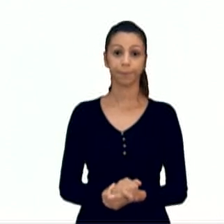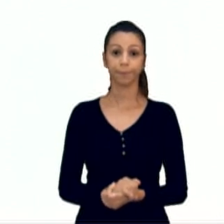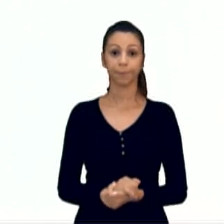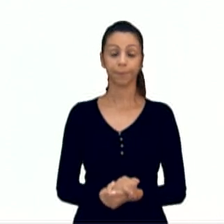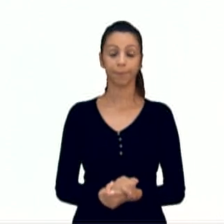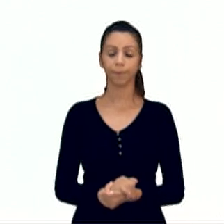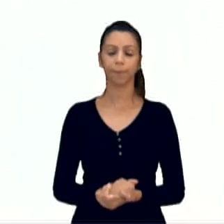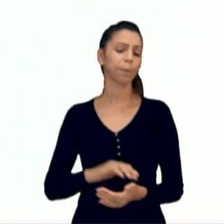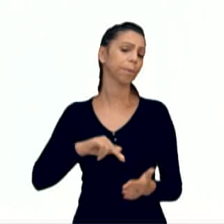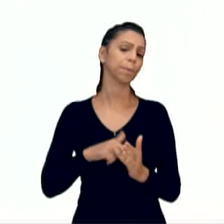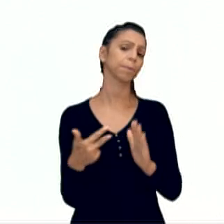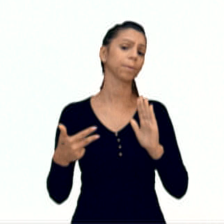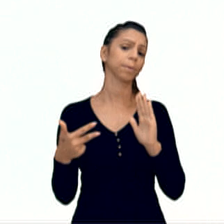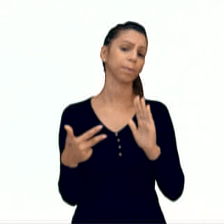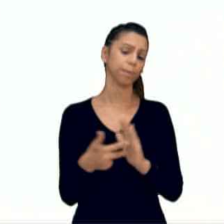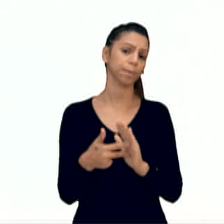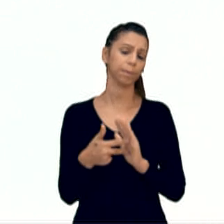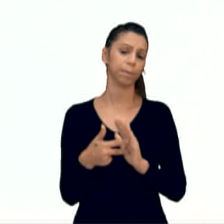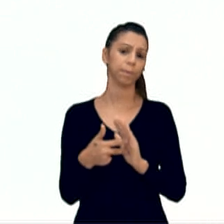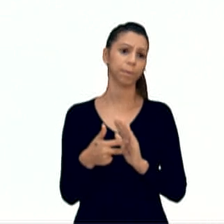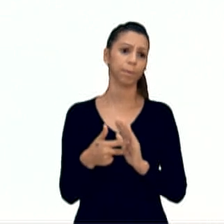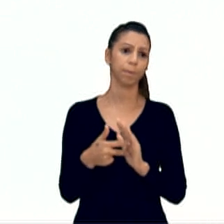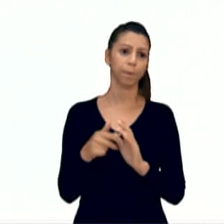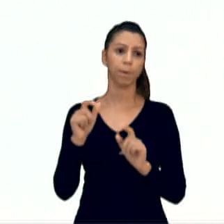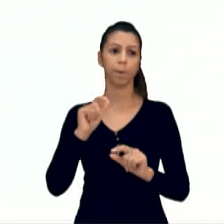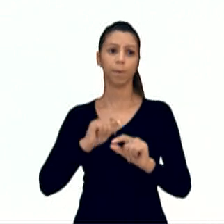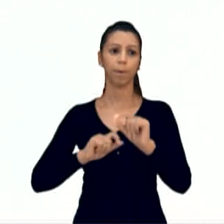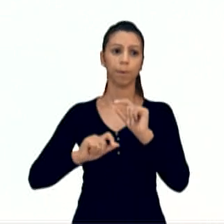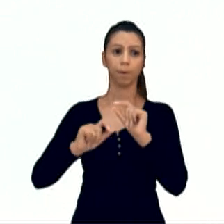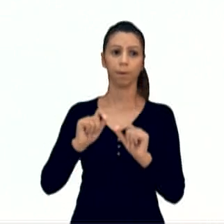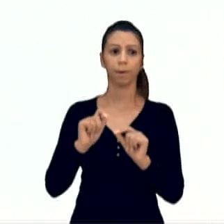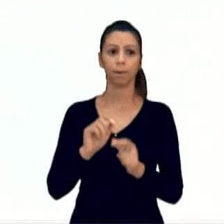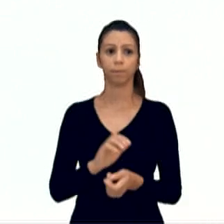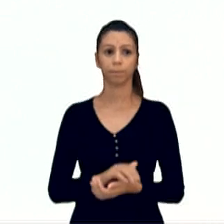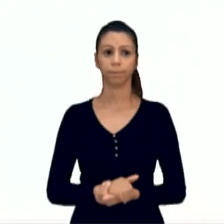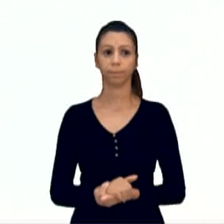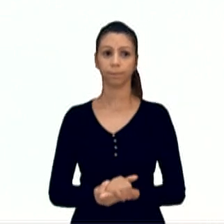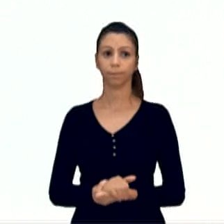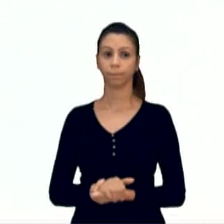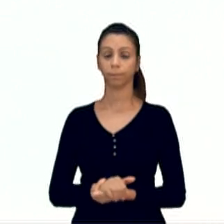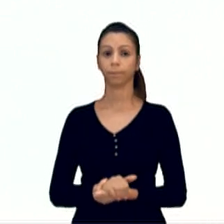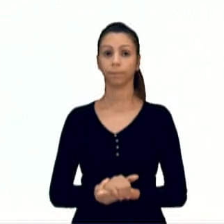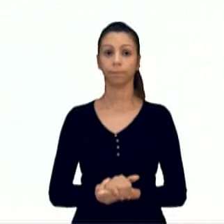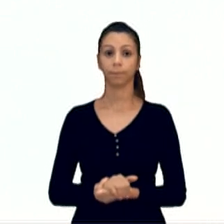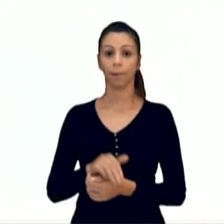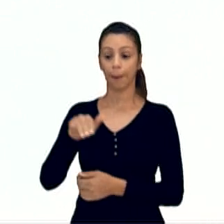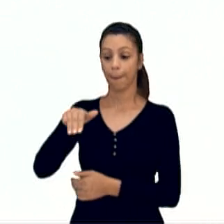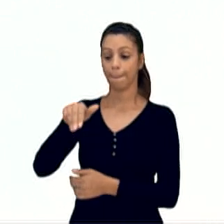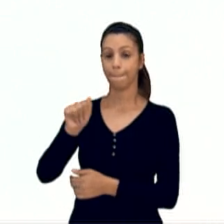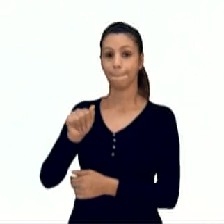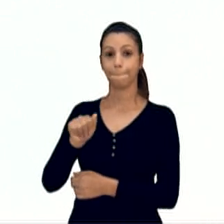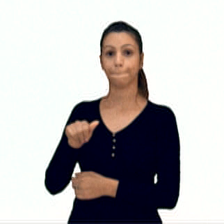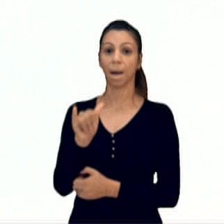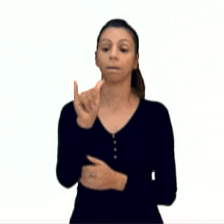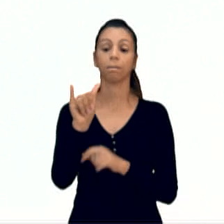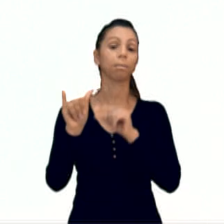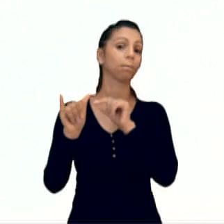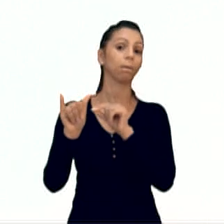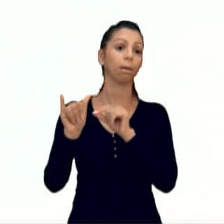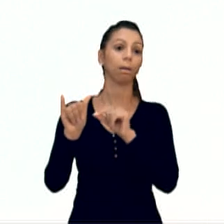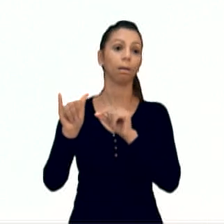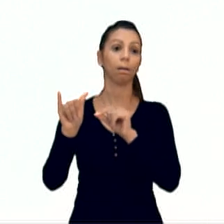o significado do modal verb may nesse anúncio? Permission, permissão ou